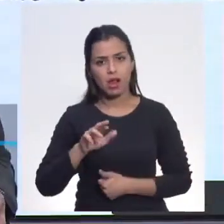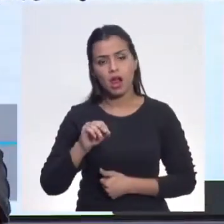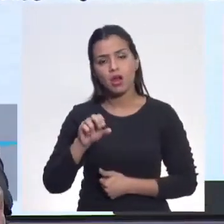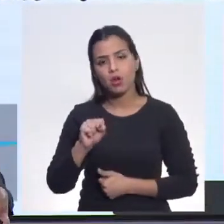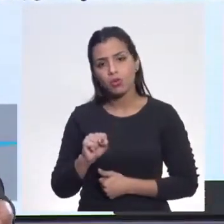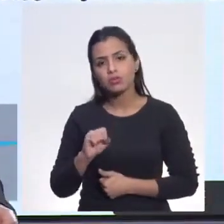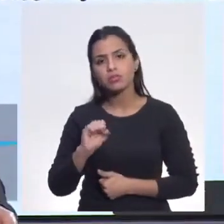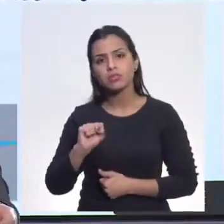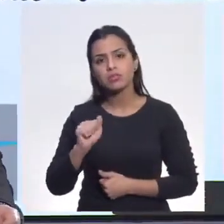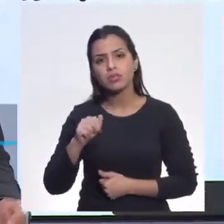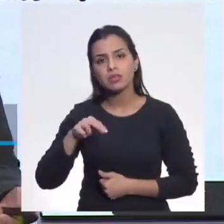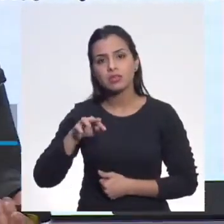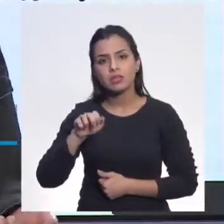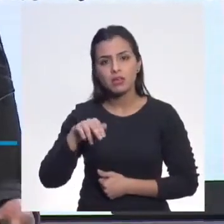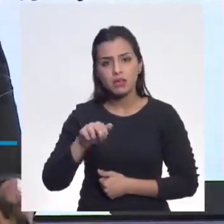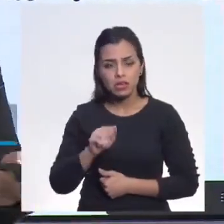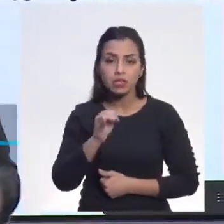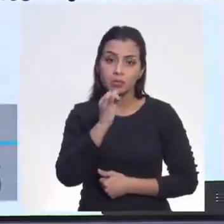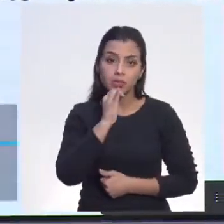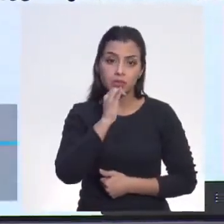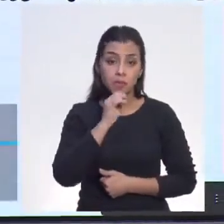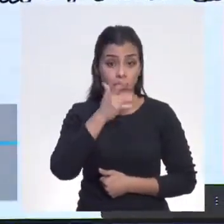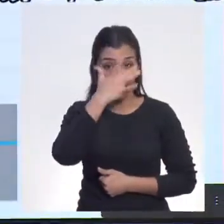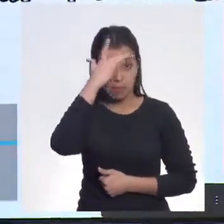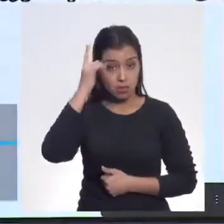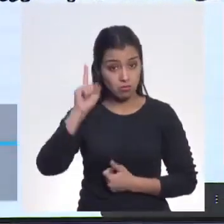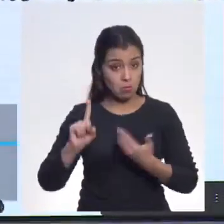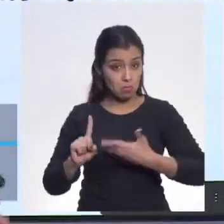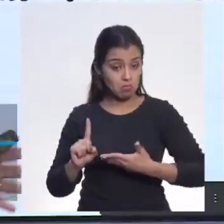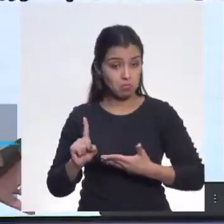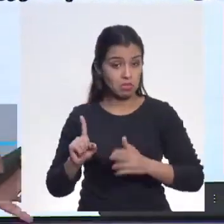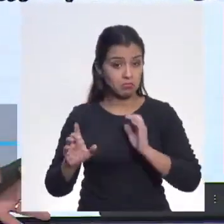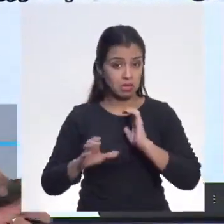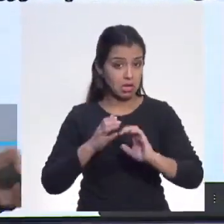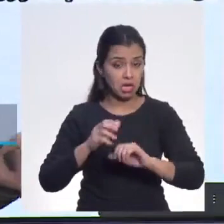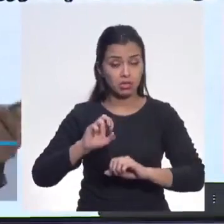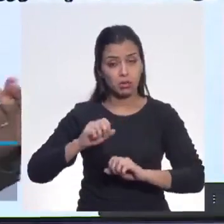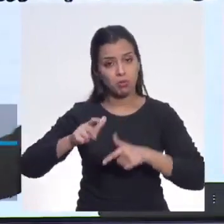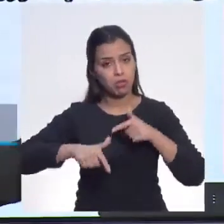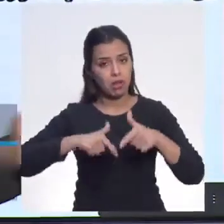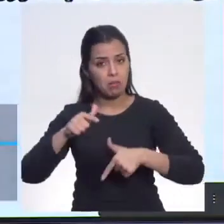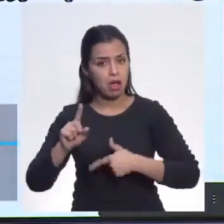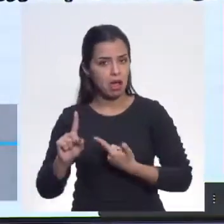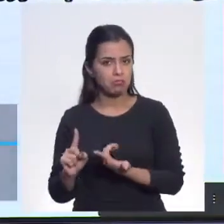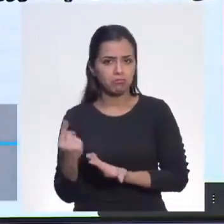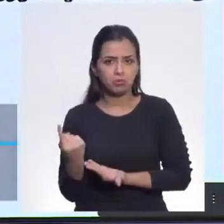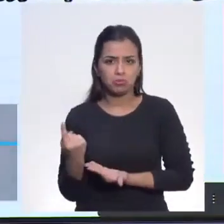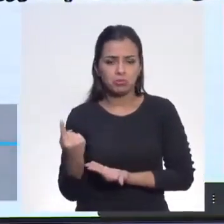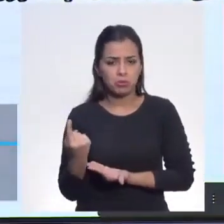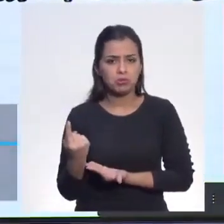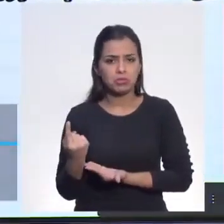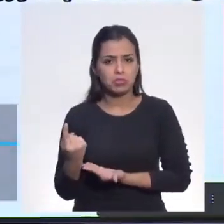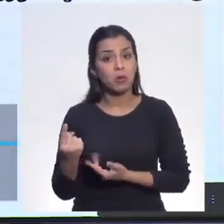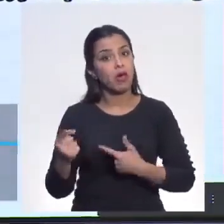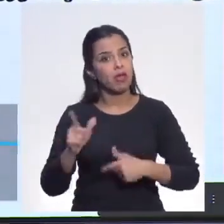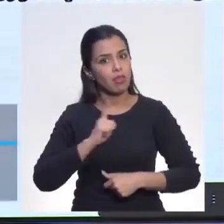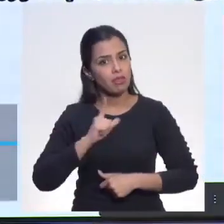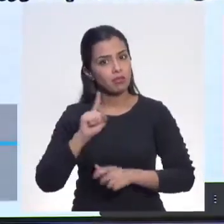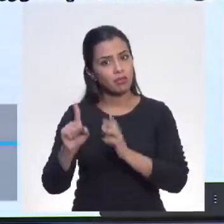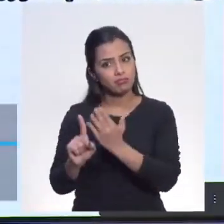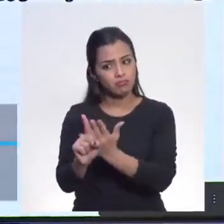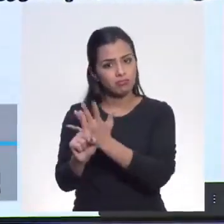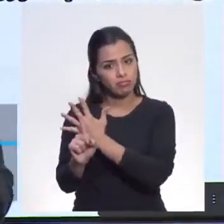que são músicos, né, que trabalham em carreira solo, tá? Tem todo um staff por trás, mas eles são músicos